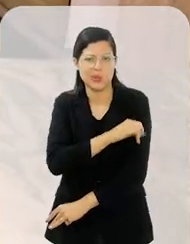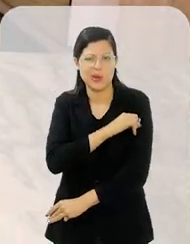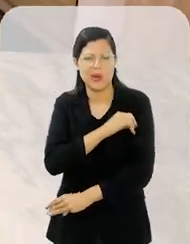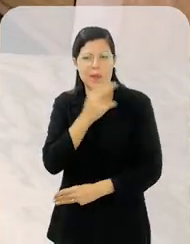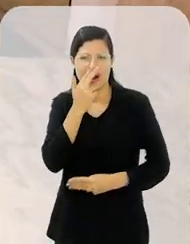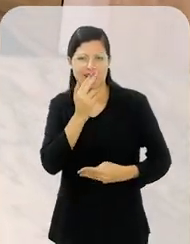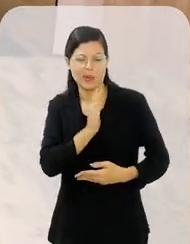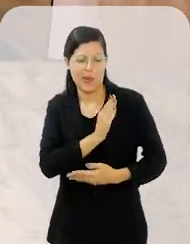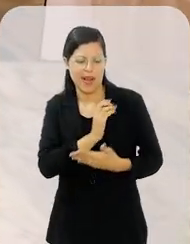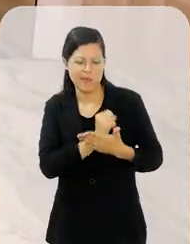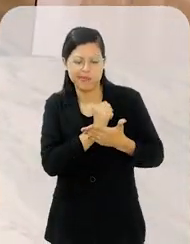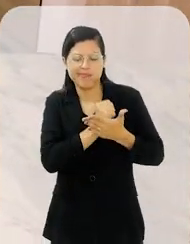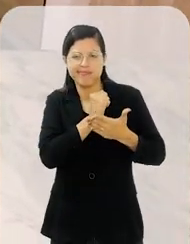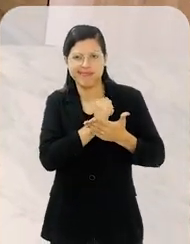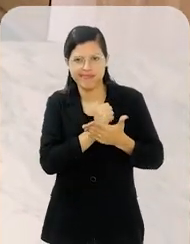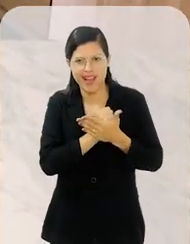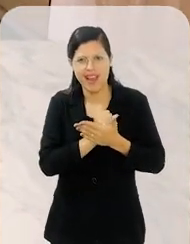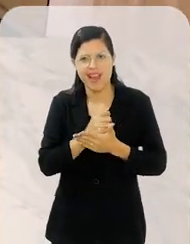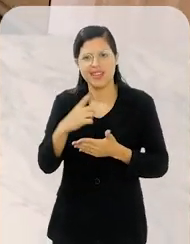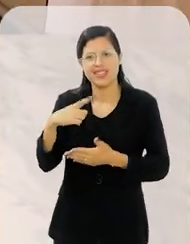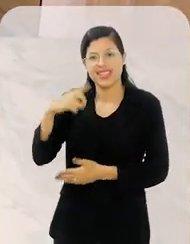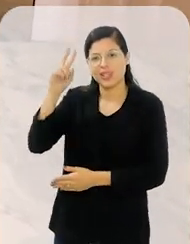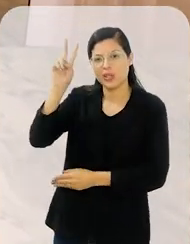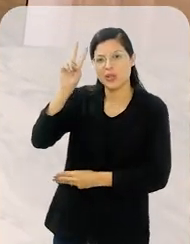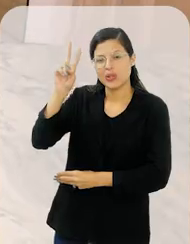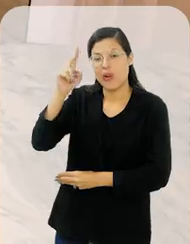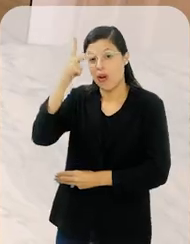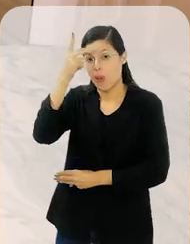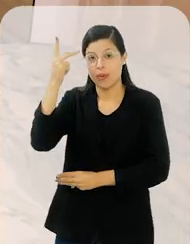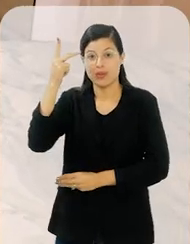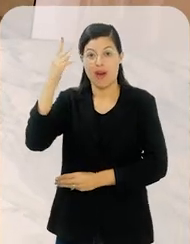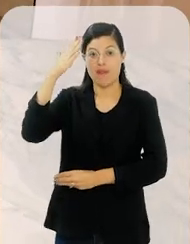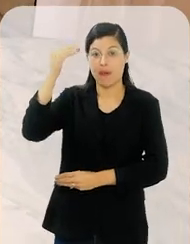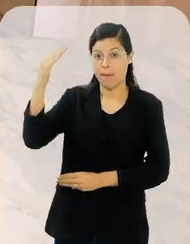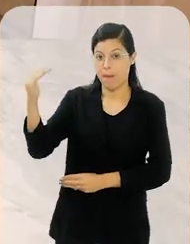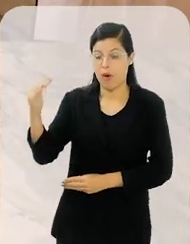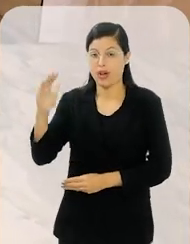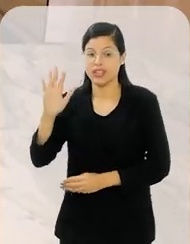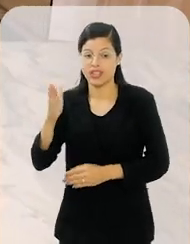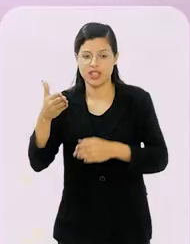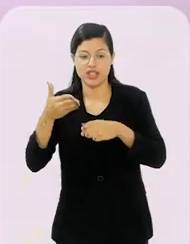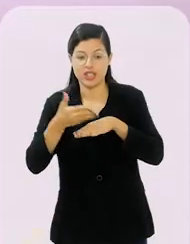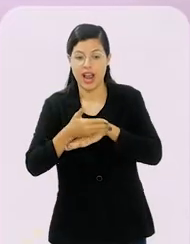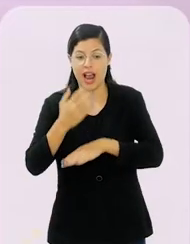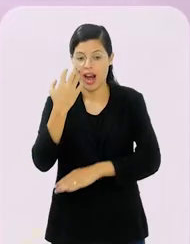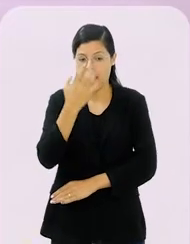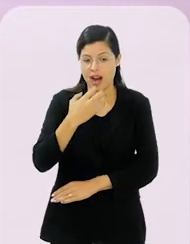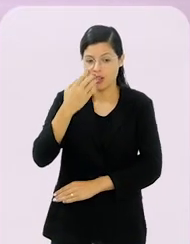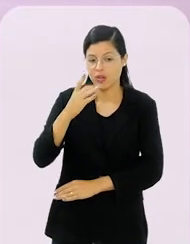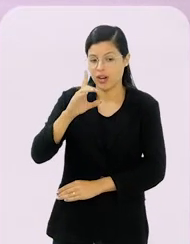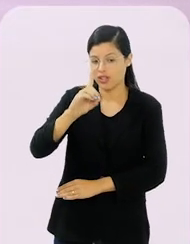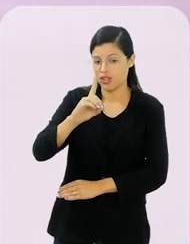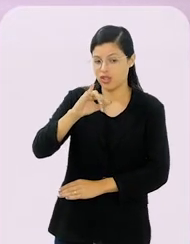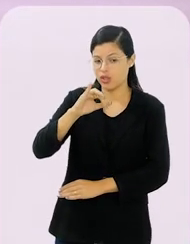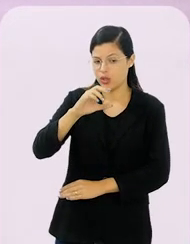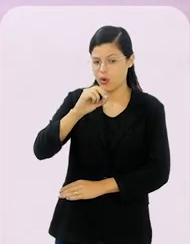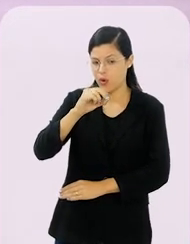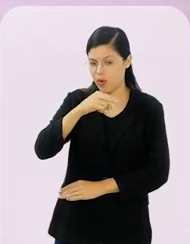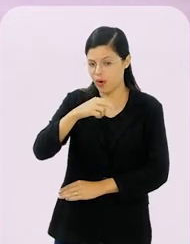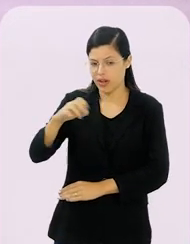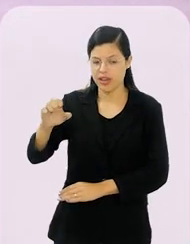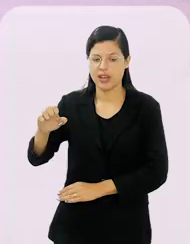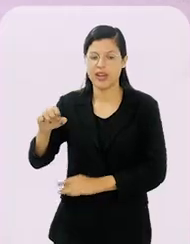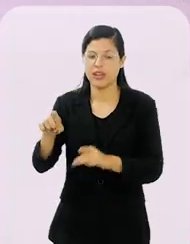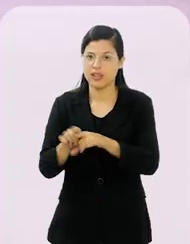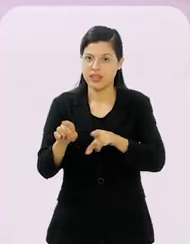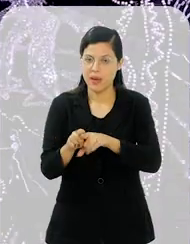coração bate mais forte. Ela coleciona histórias com as celebridades que passaram por ali. A cantora norte-americana